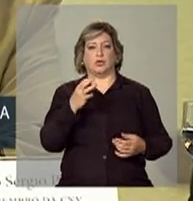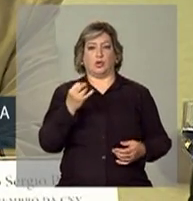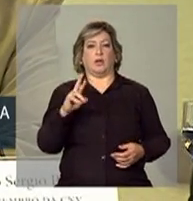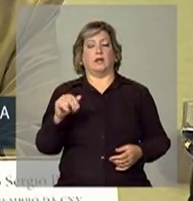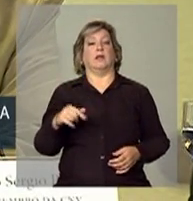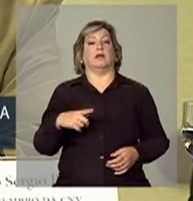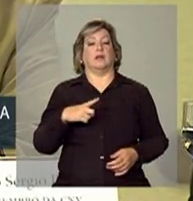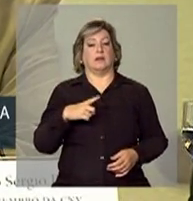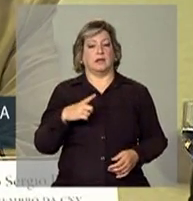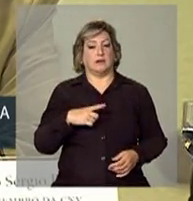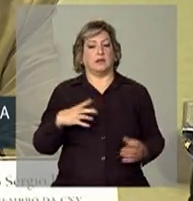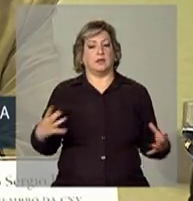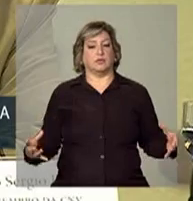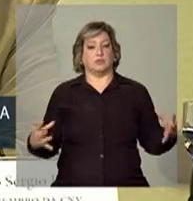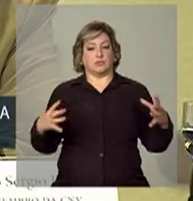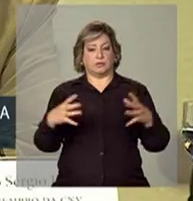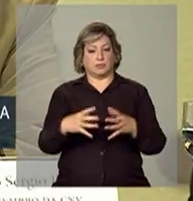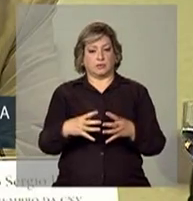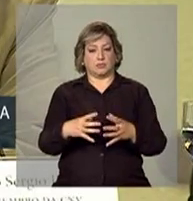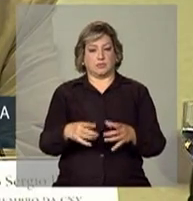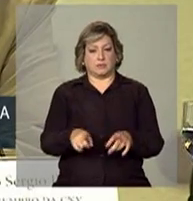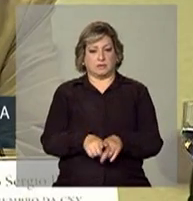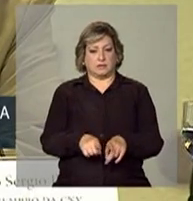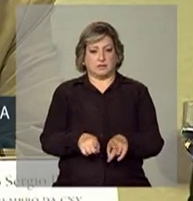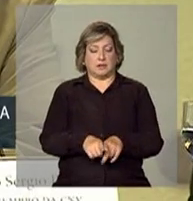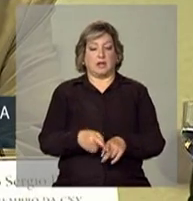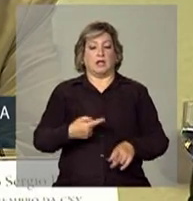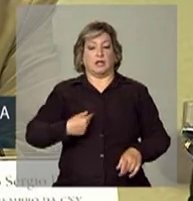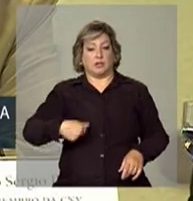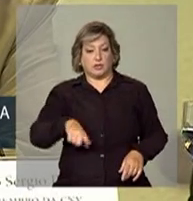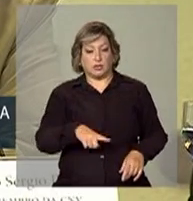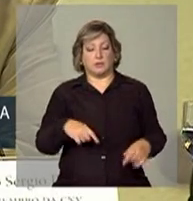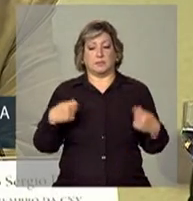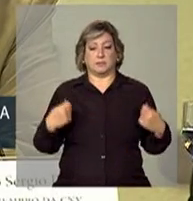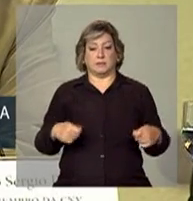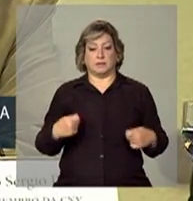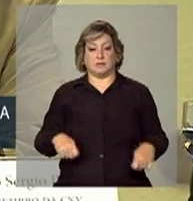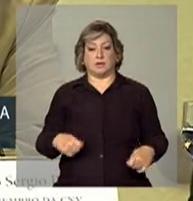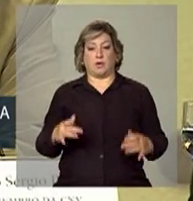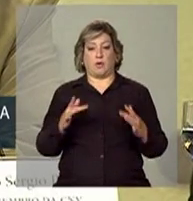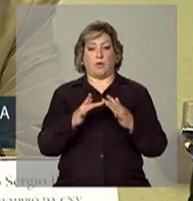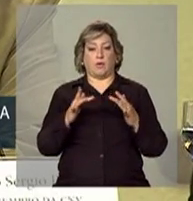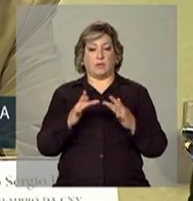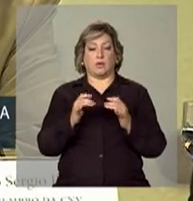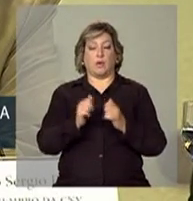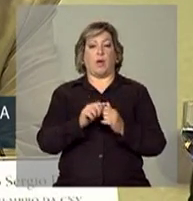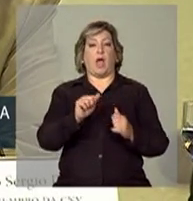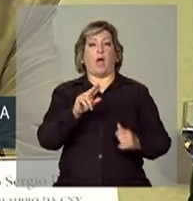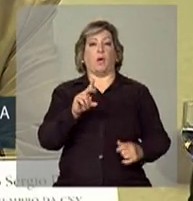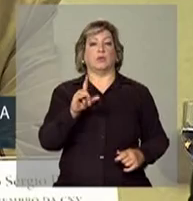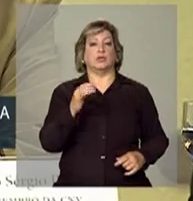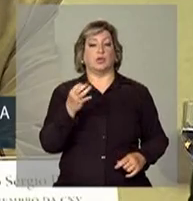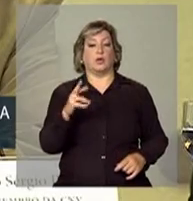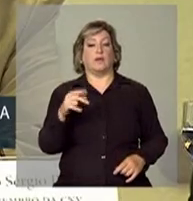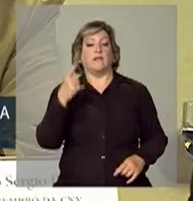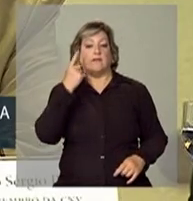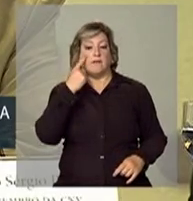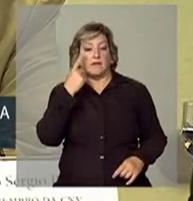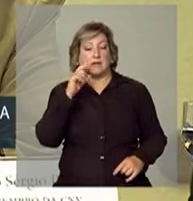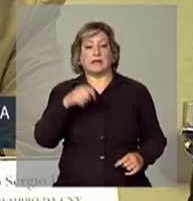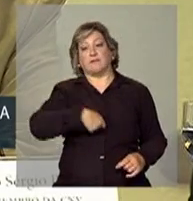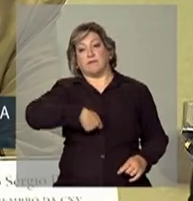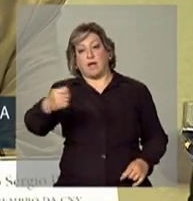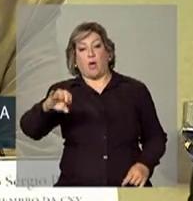incorporadas ao arquivo do STM. Nós estamos em contato com as auditorias, verificando se foi enviado ou